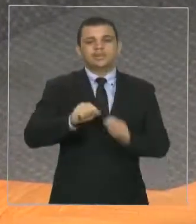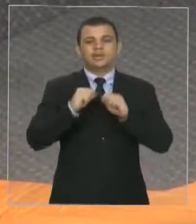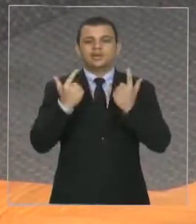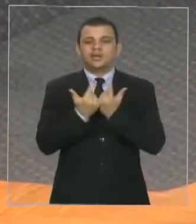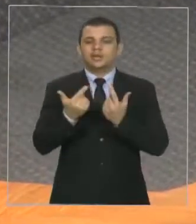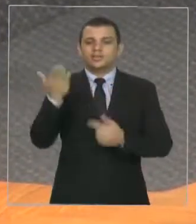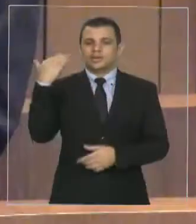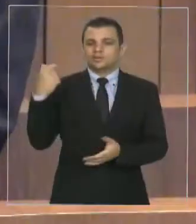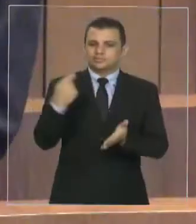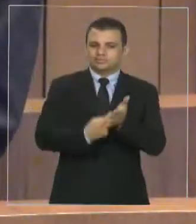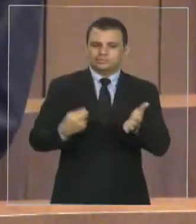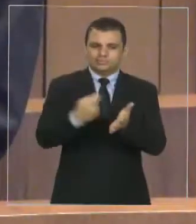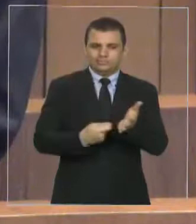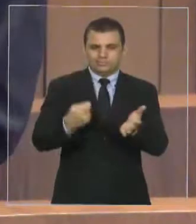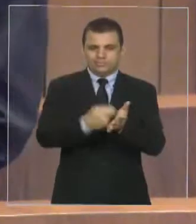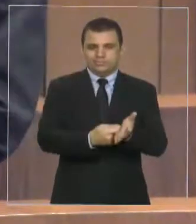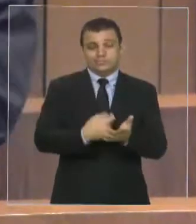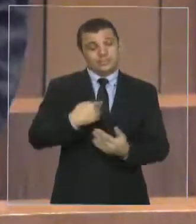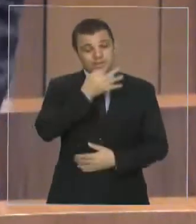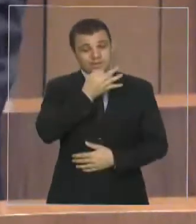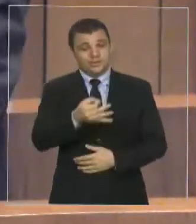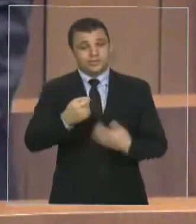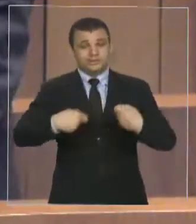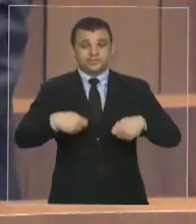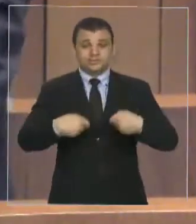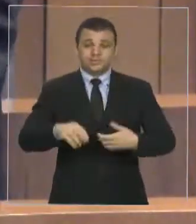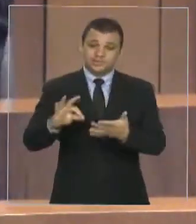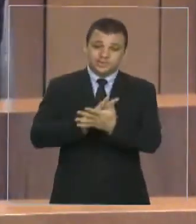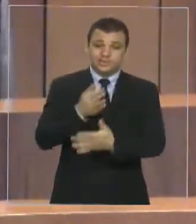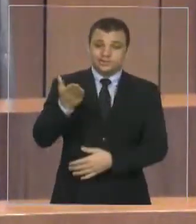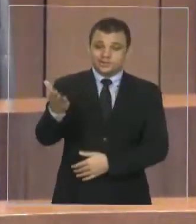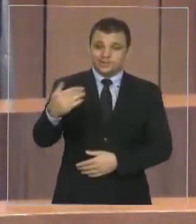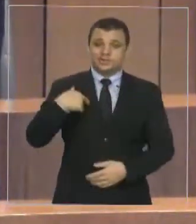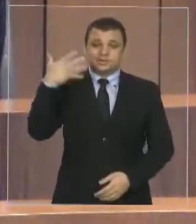que vamos ter que inscrevê-lo aqui para fazer um pronunciamento.